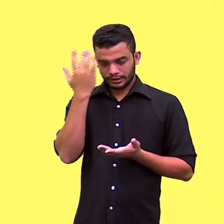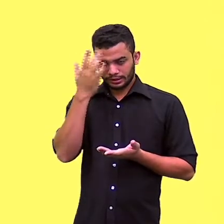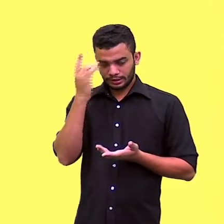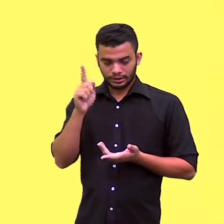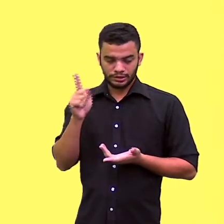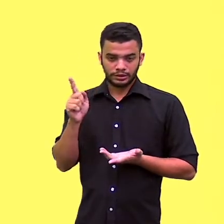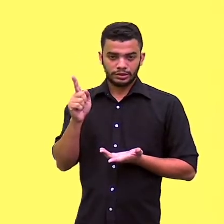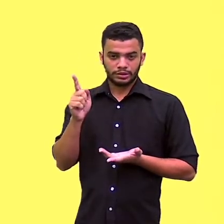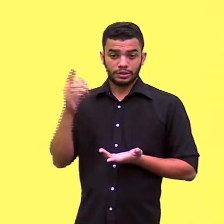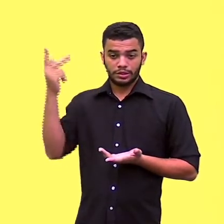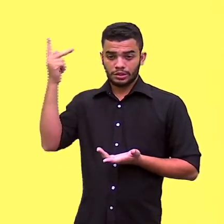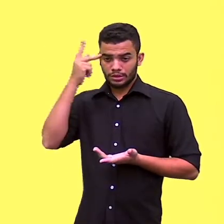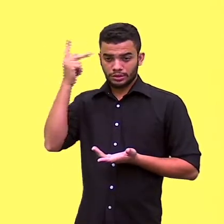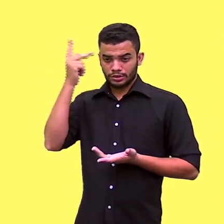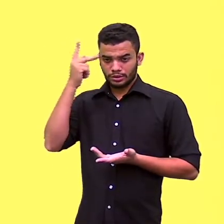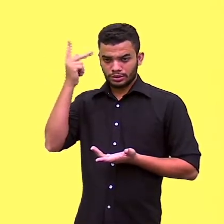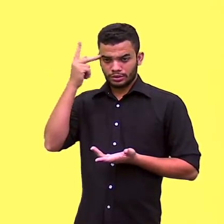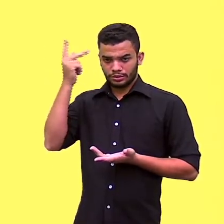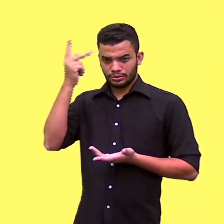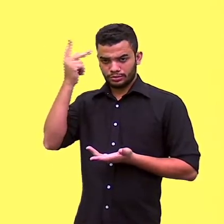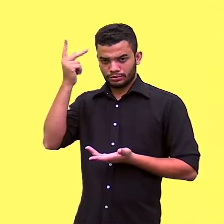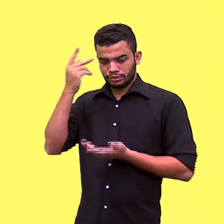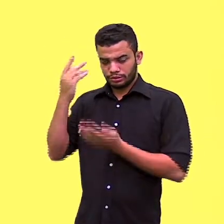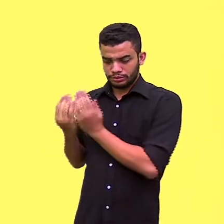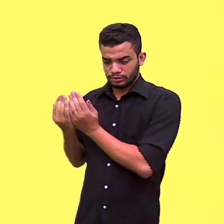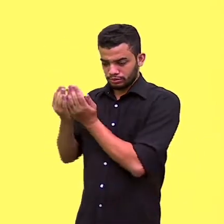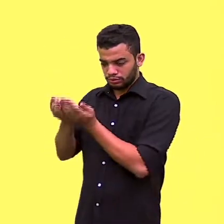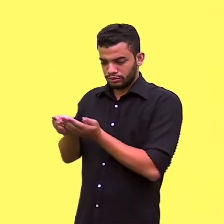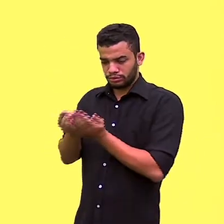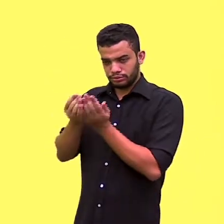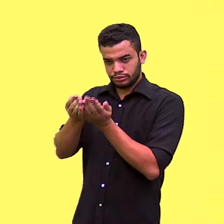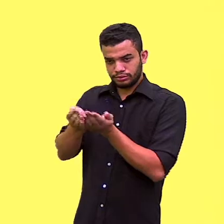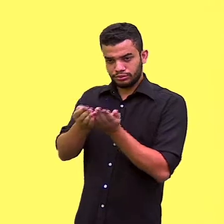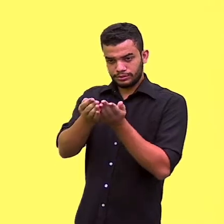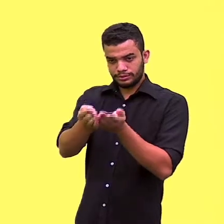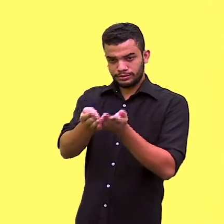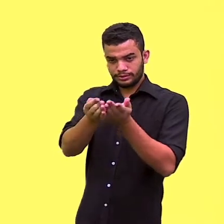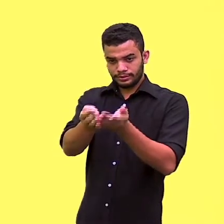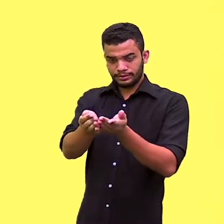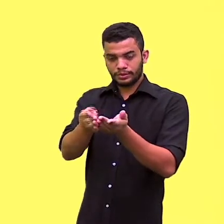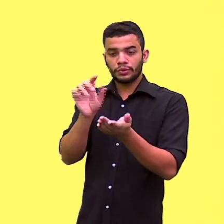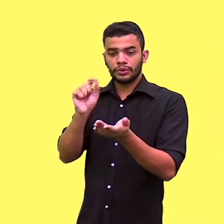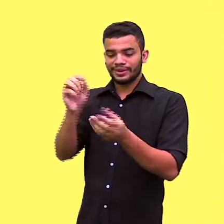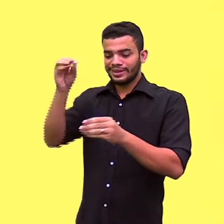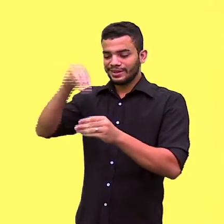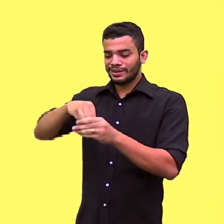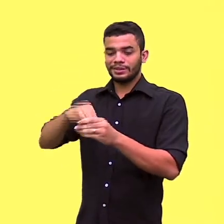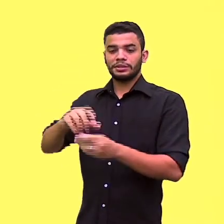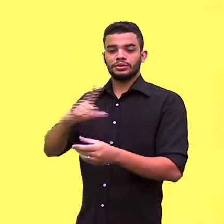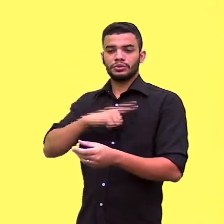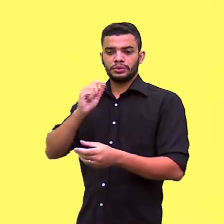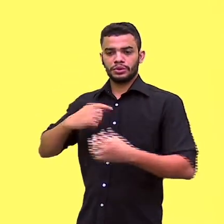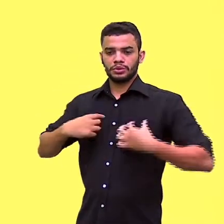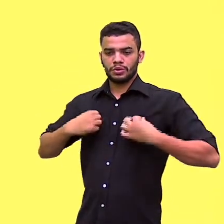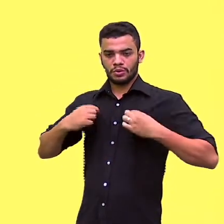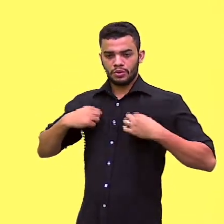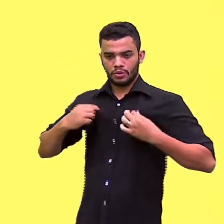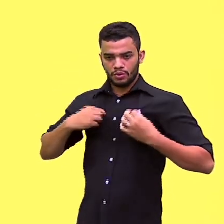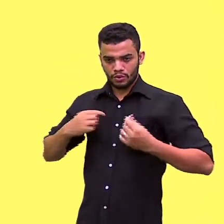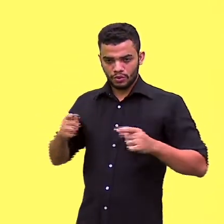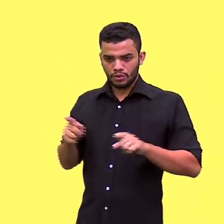Paulo, que transportava para a região das minas, principalmente o sal, roupa, farinha e